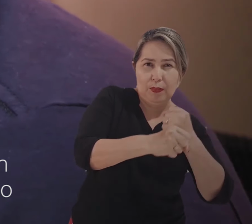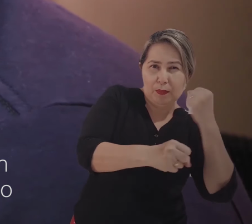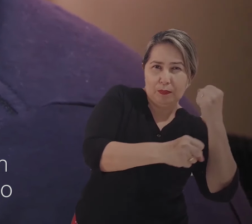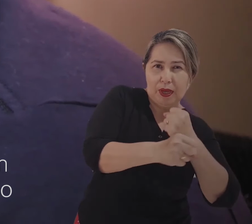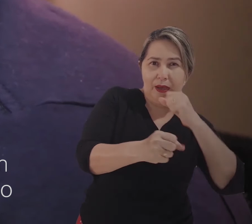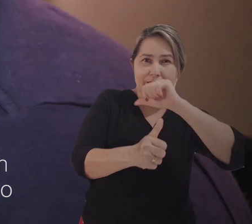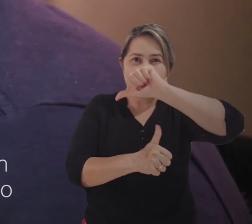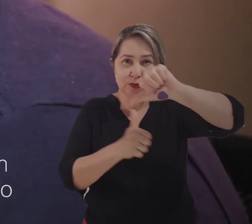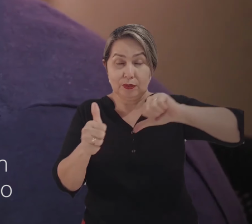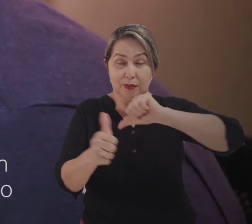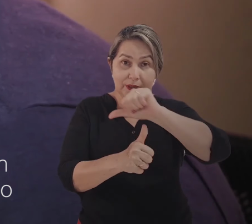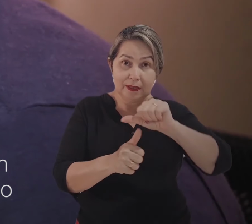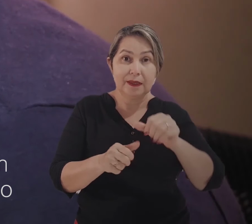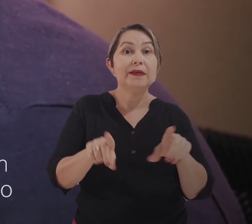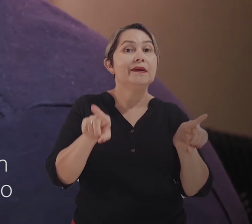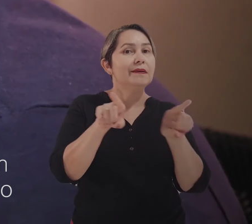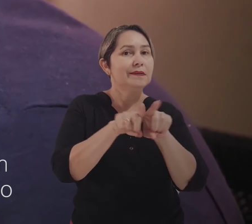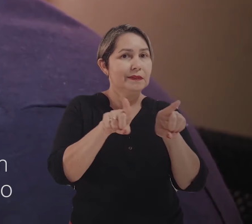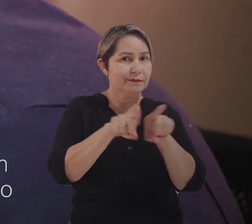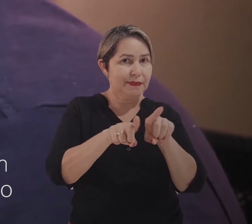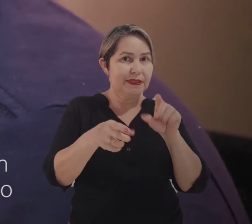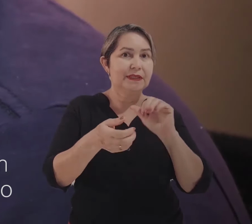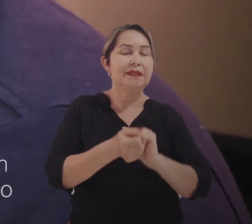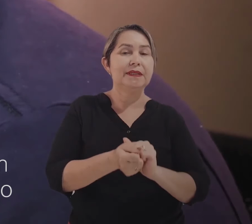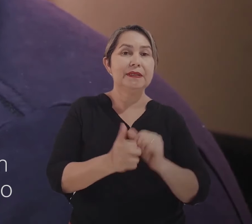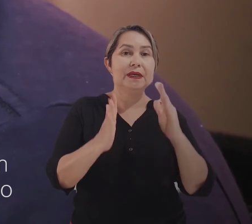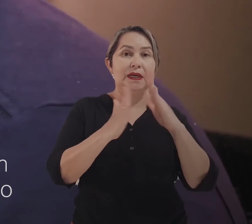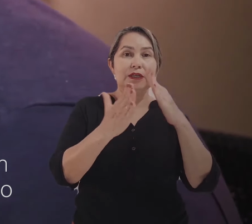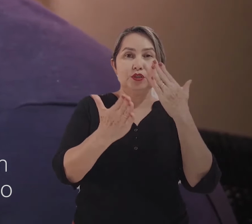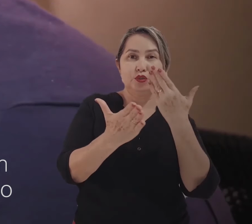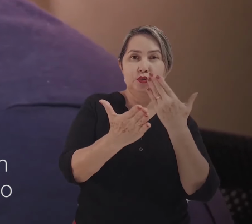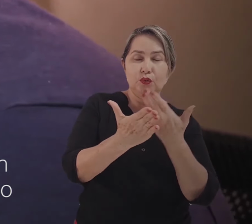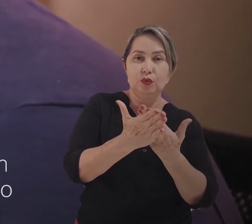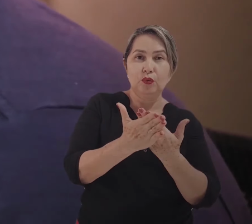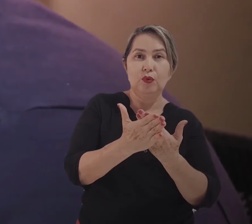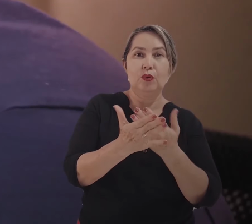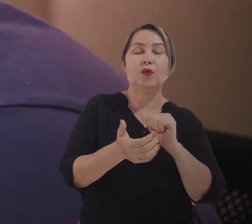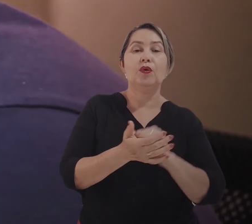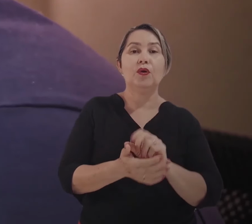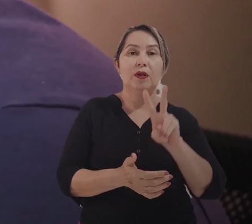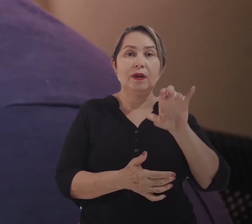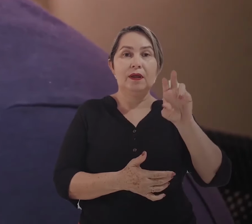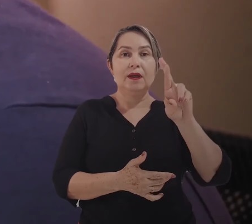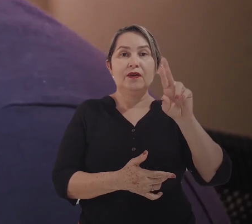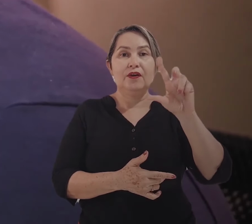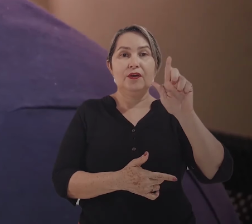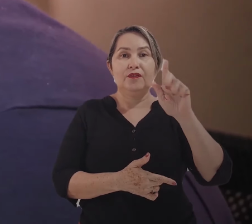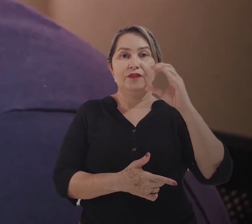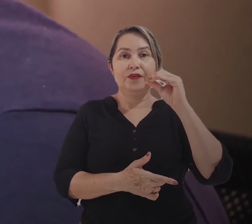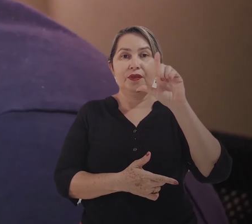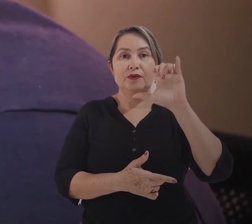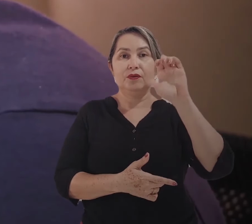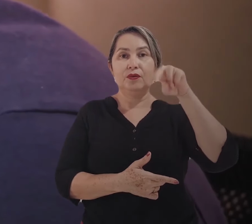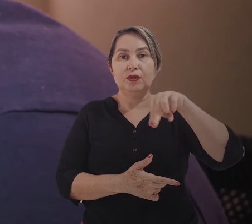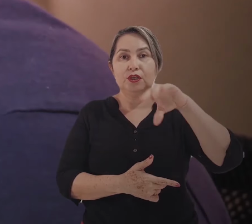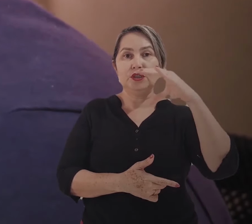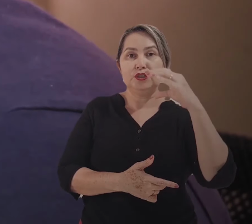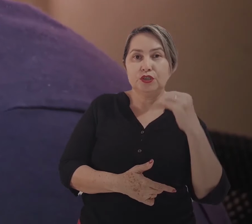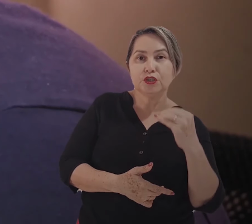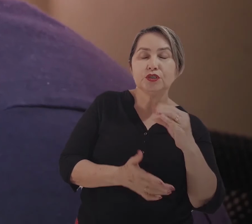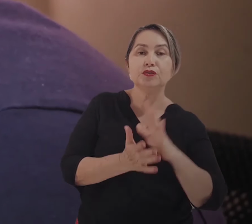Assim como ele também tem o Colégio Municipal, né, a Escola José Mendonça Virgulino, que também é de interesse, que provavelmente